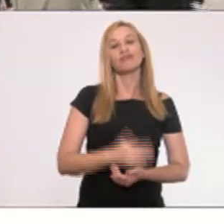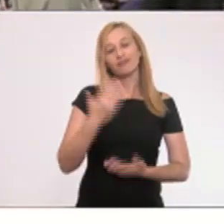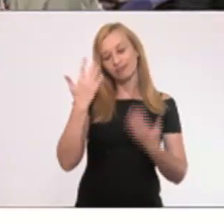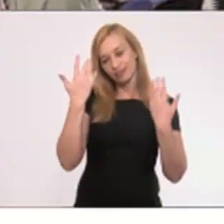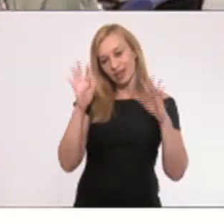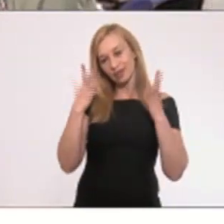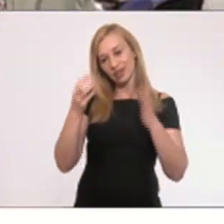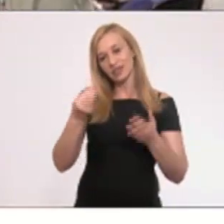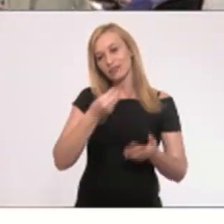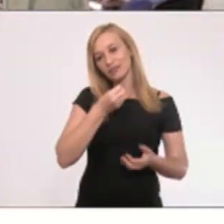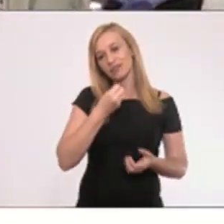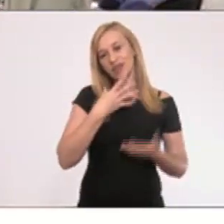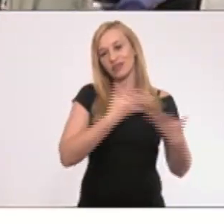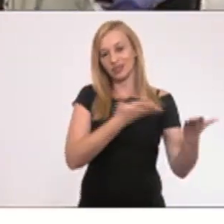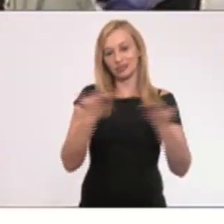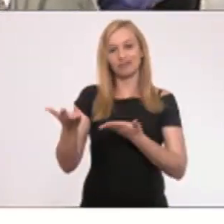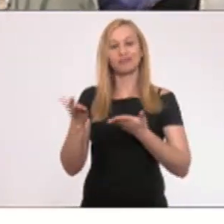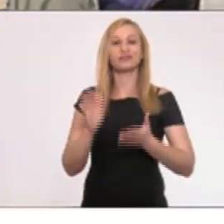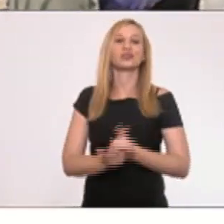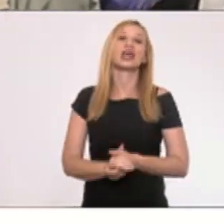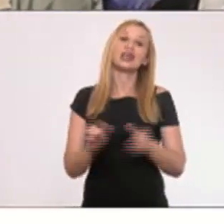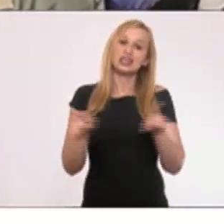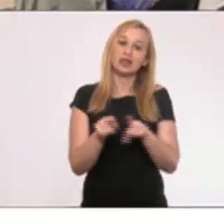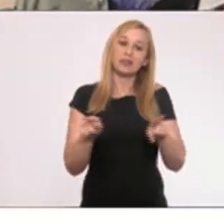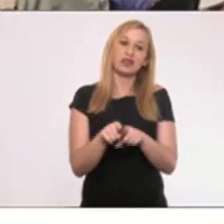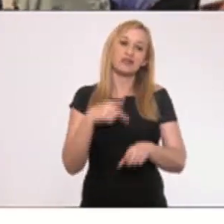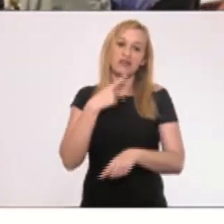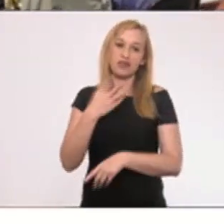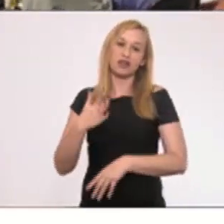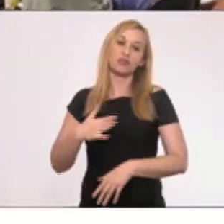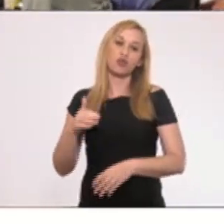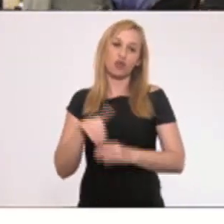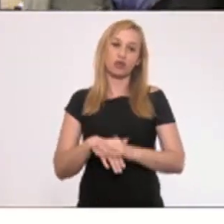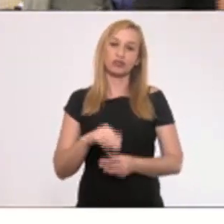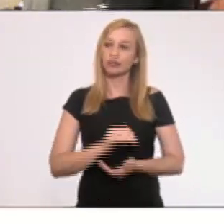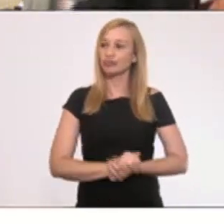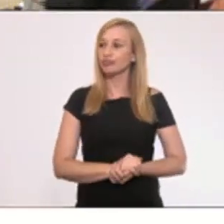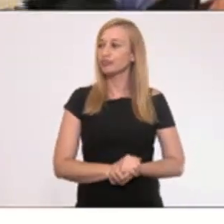seja bem-vindo. Também... Declaração de voto, presidente.